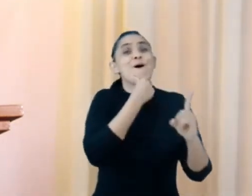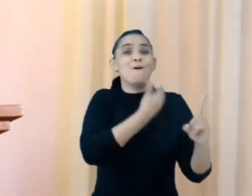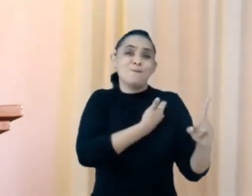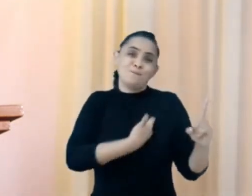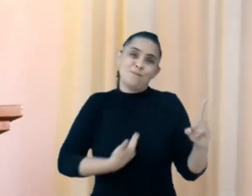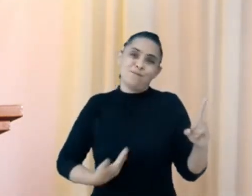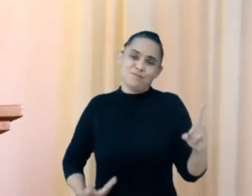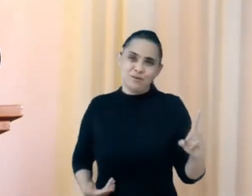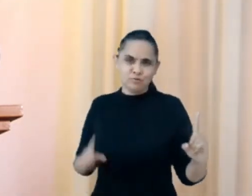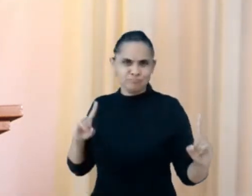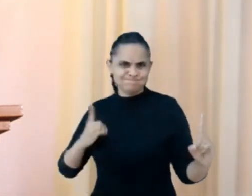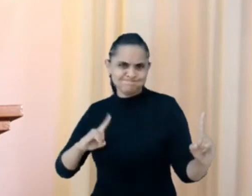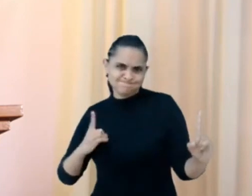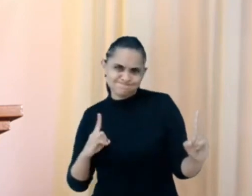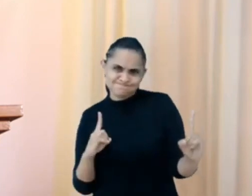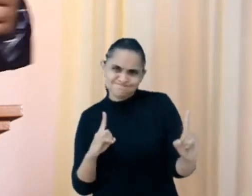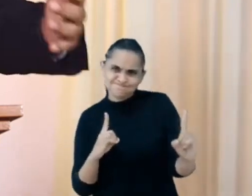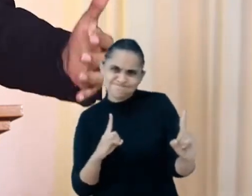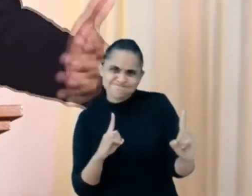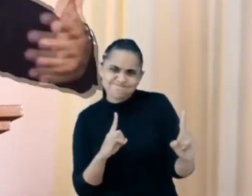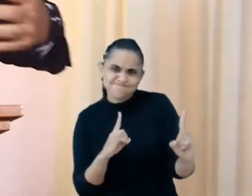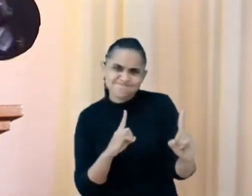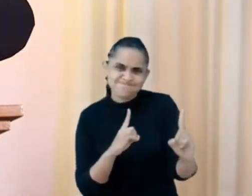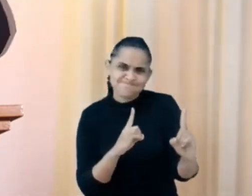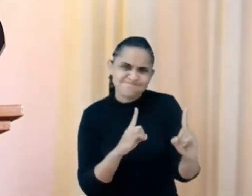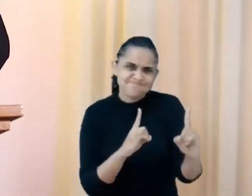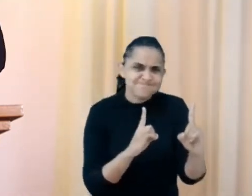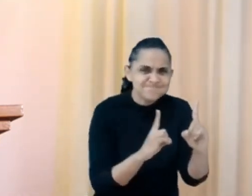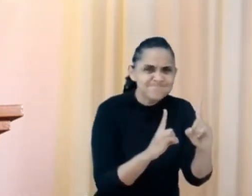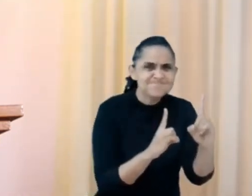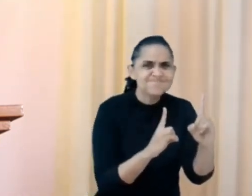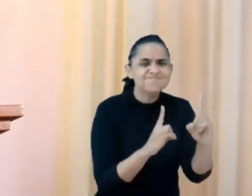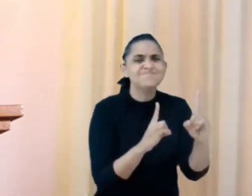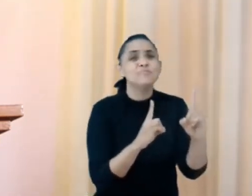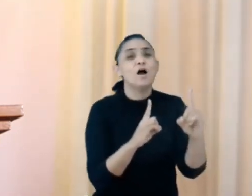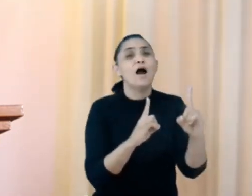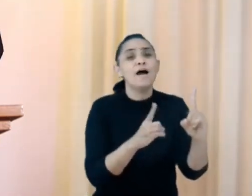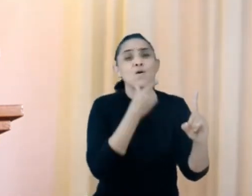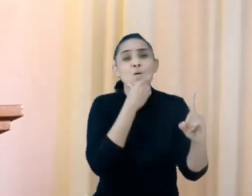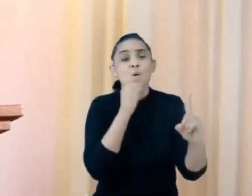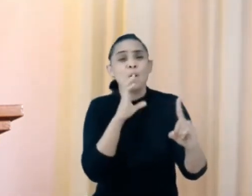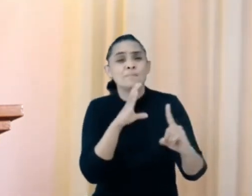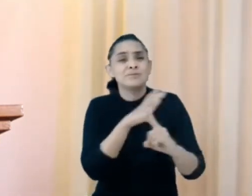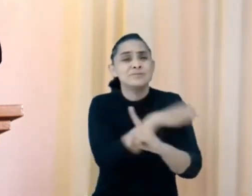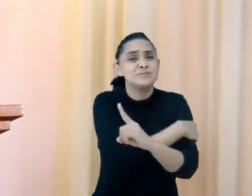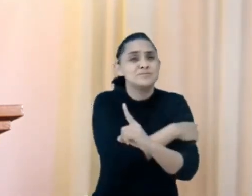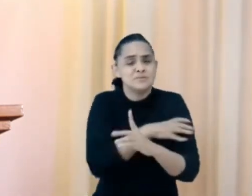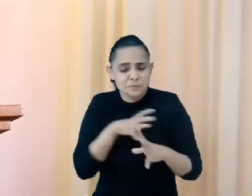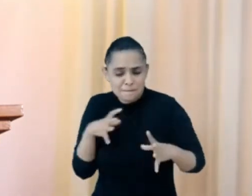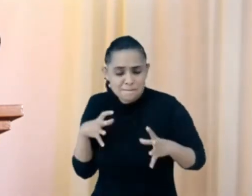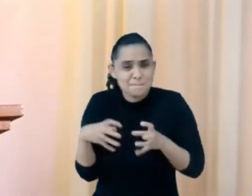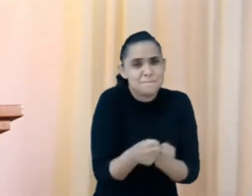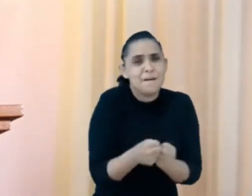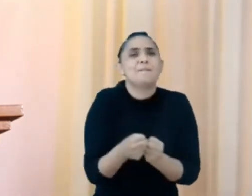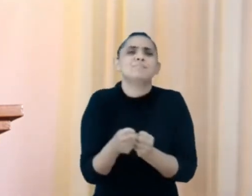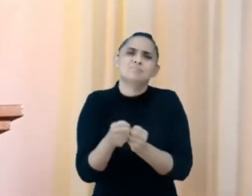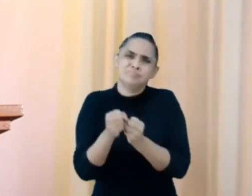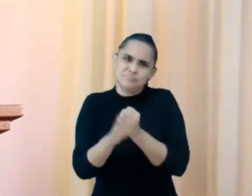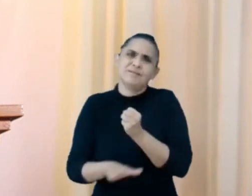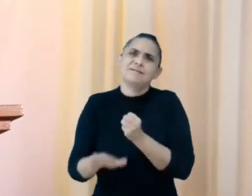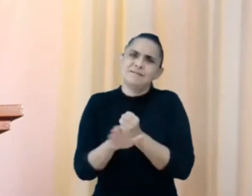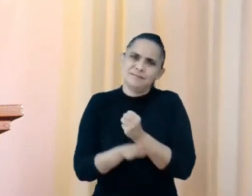E foi com um folhetinho na mão, e quando ela estava chegando perto, os seguranças a abraçaram assim, não deixando ela